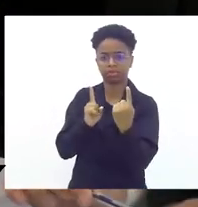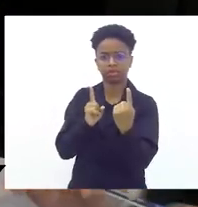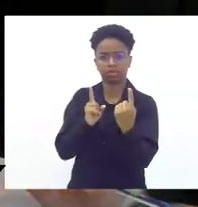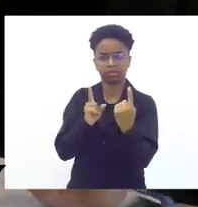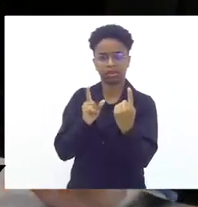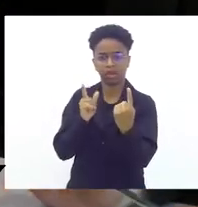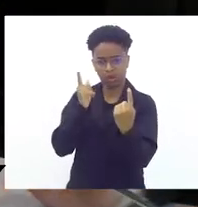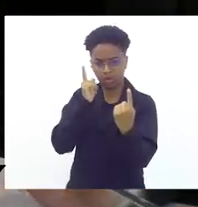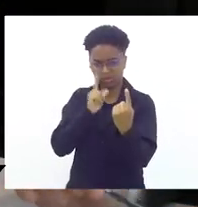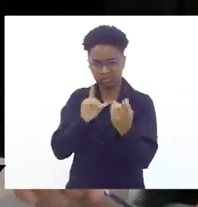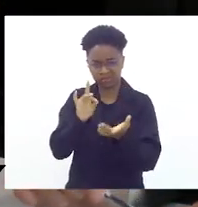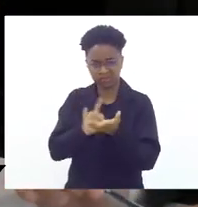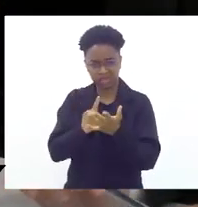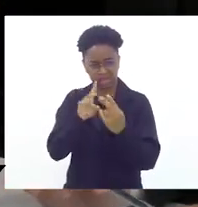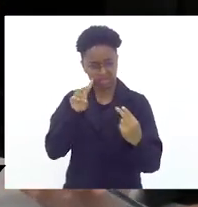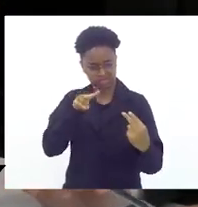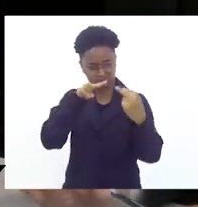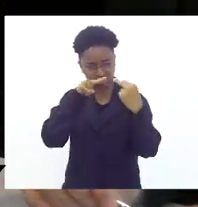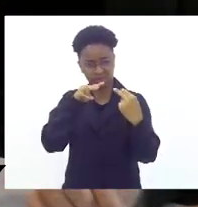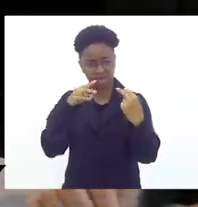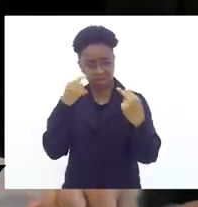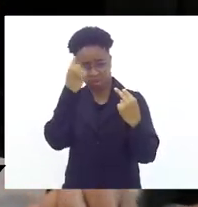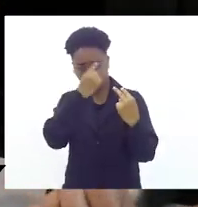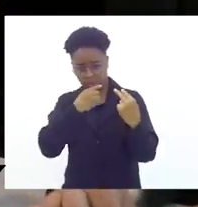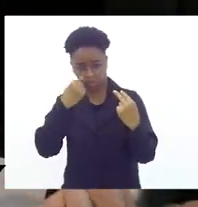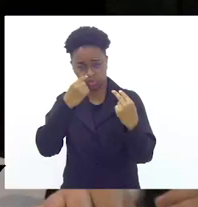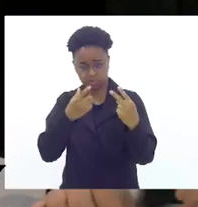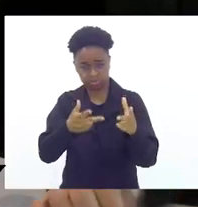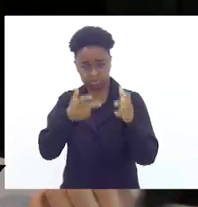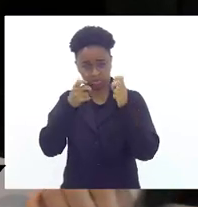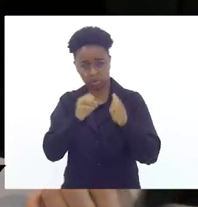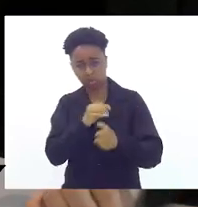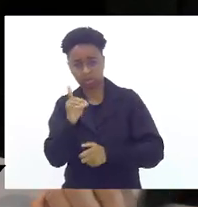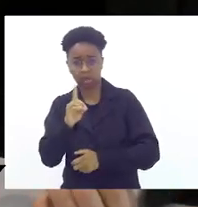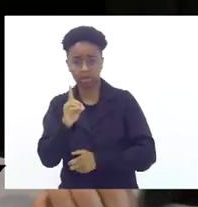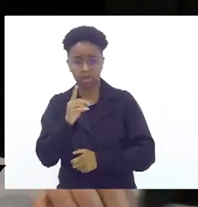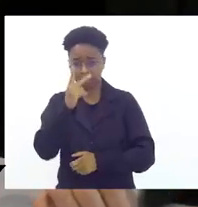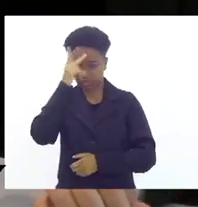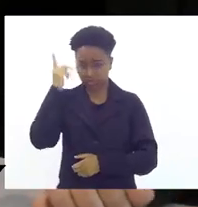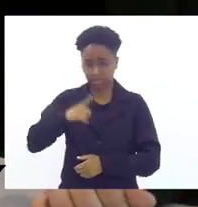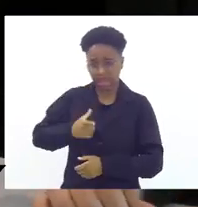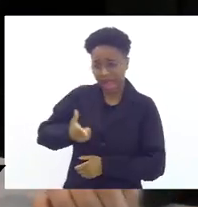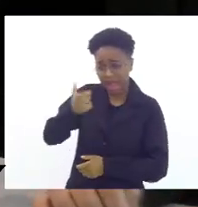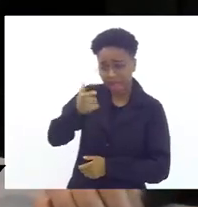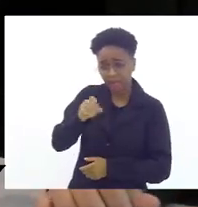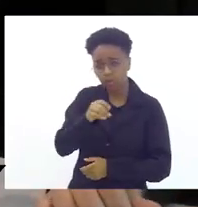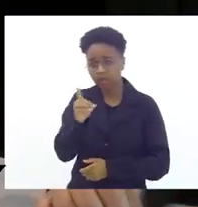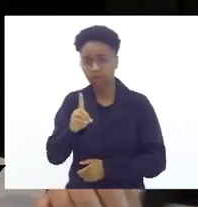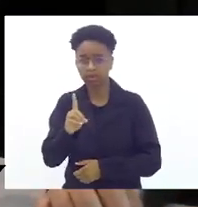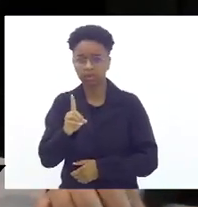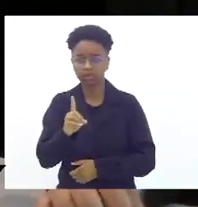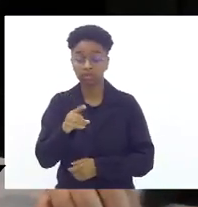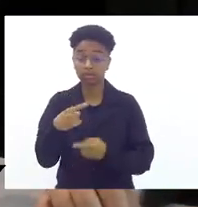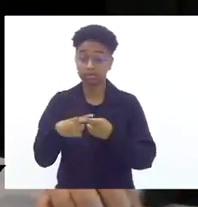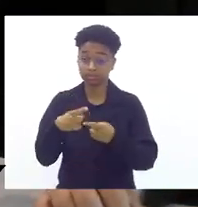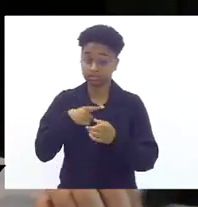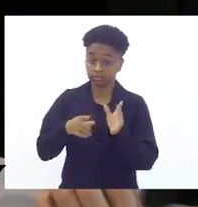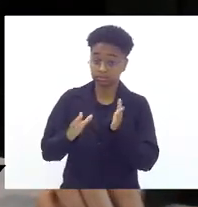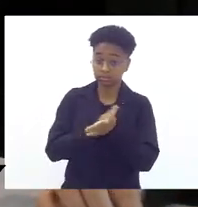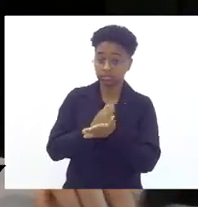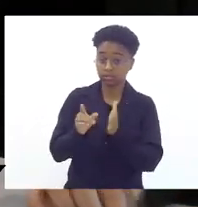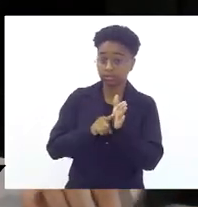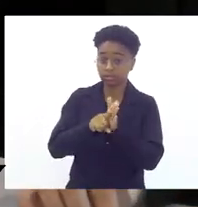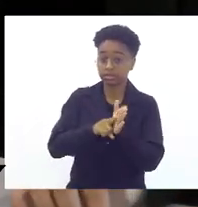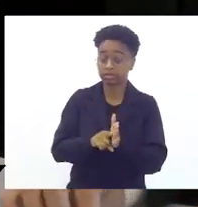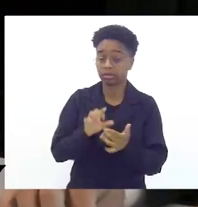condições de realmente reconhecer a fisionomia dela ou não a pessoa estava armada ou não a pesquisas por exemplo que indicam que